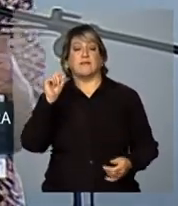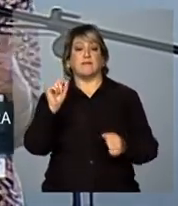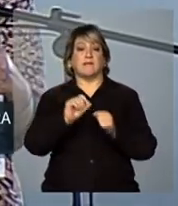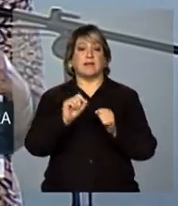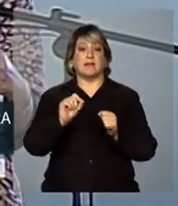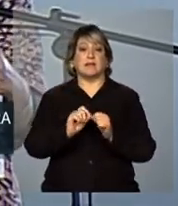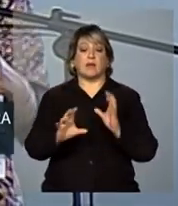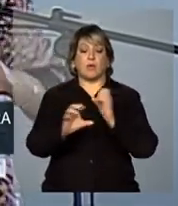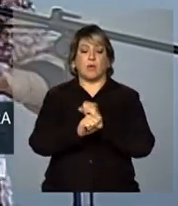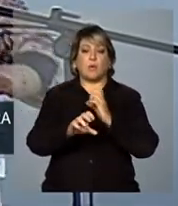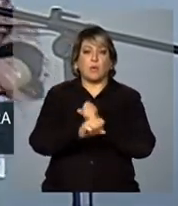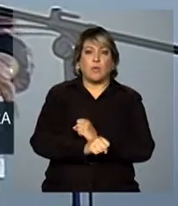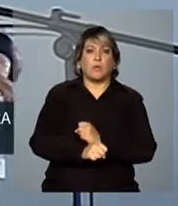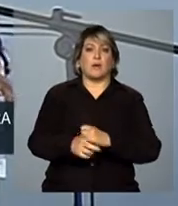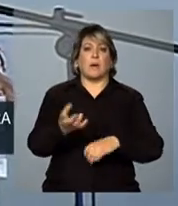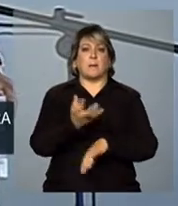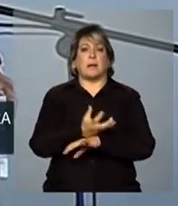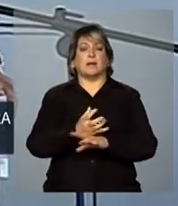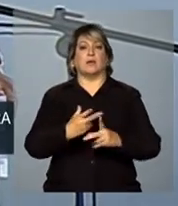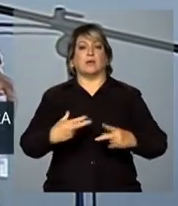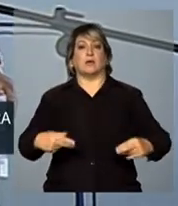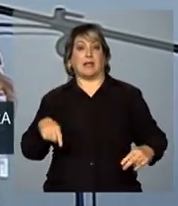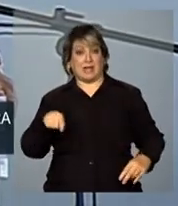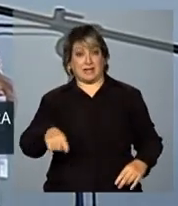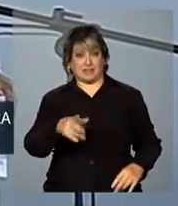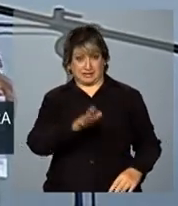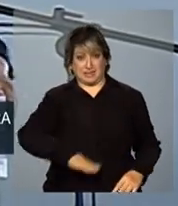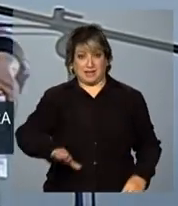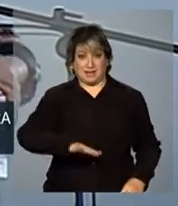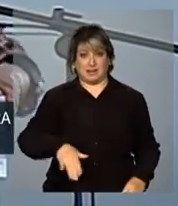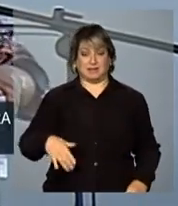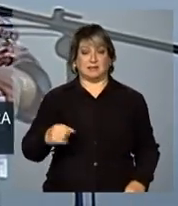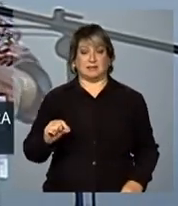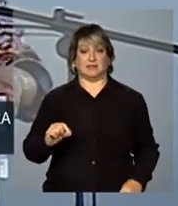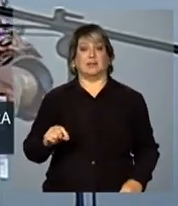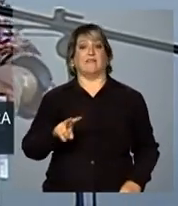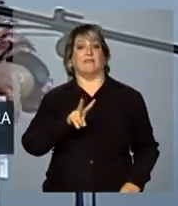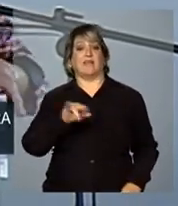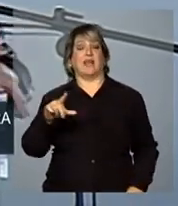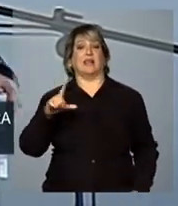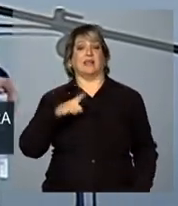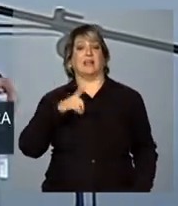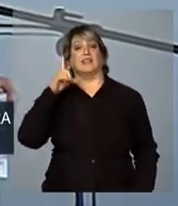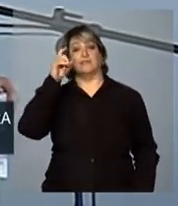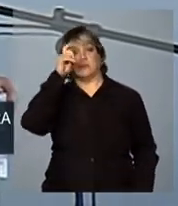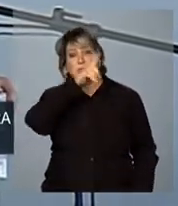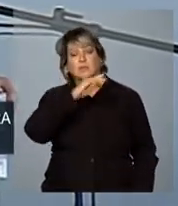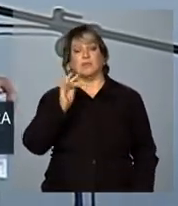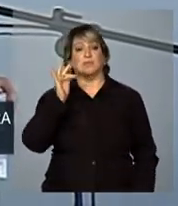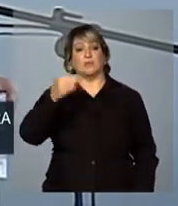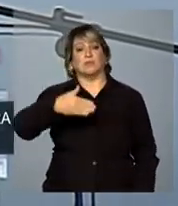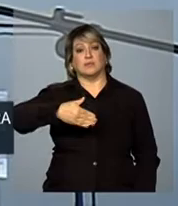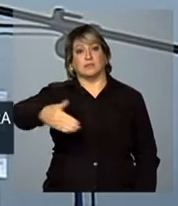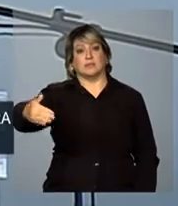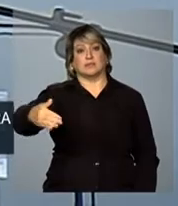as 4 operações, essa criança terá dificuldade de aprendizagem ao longo da